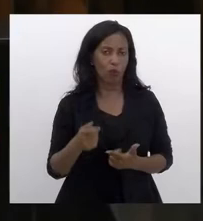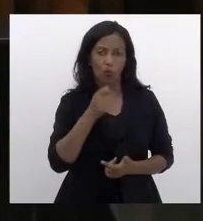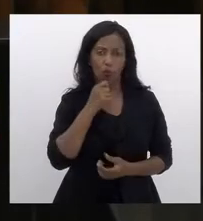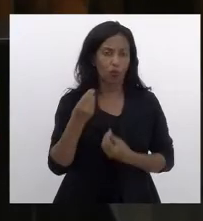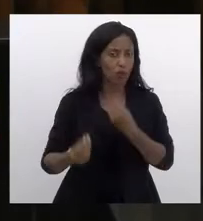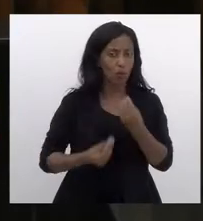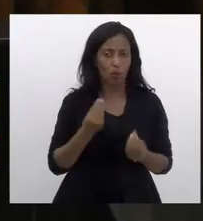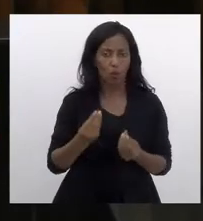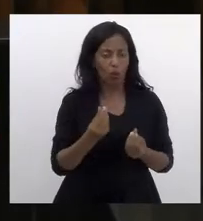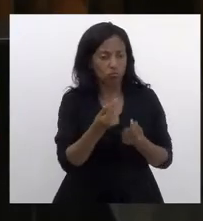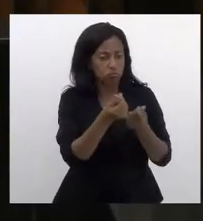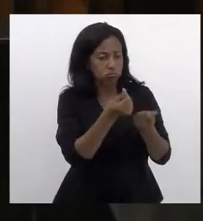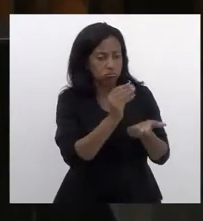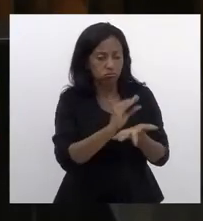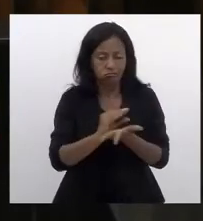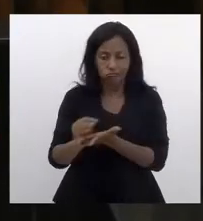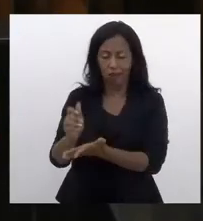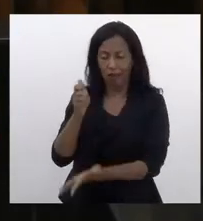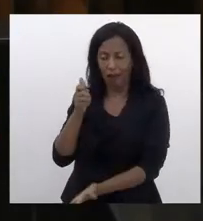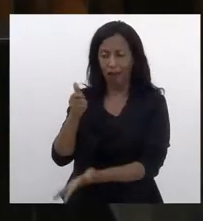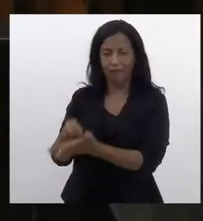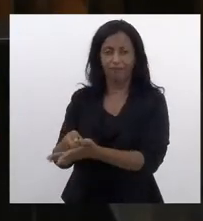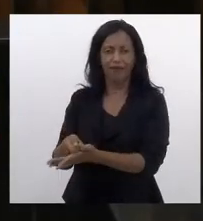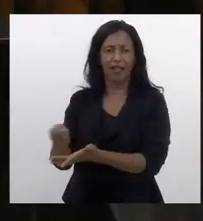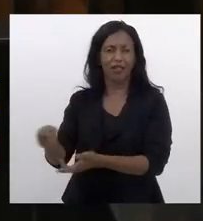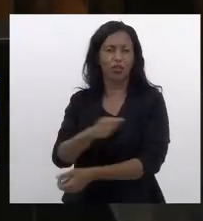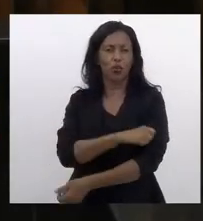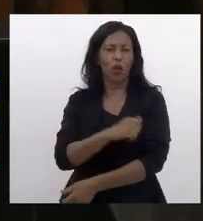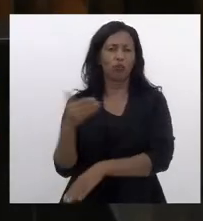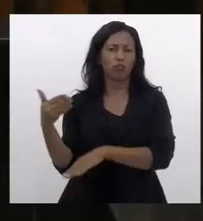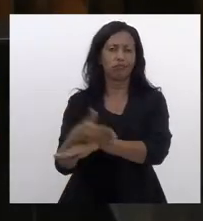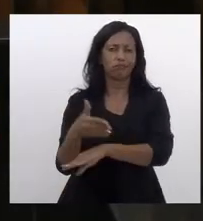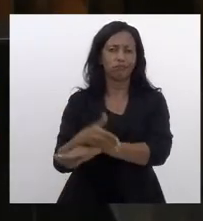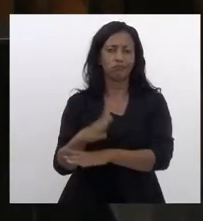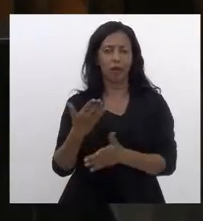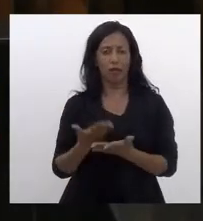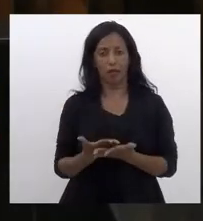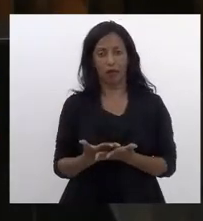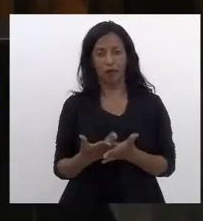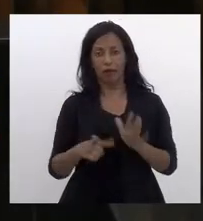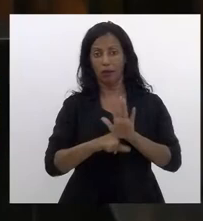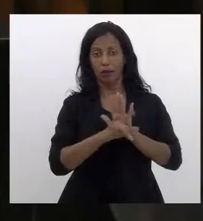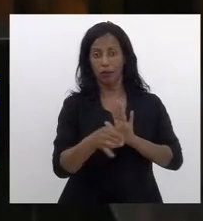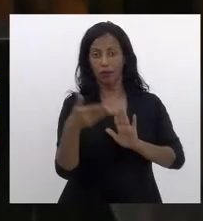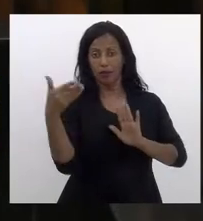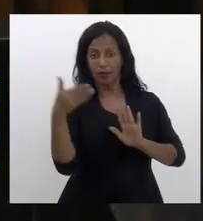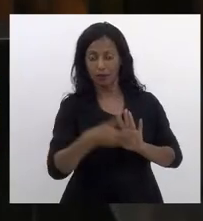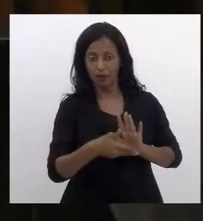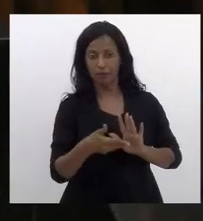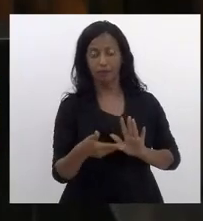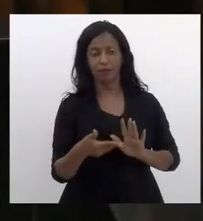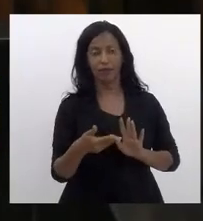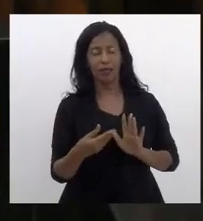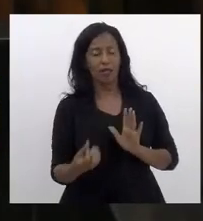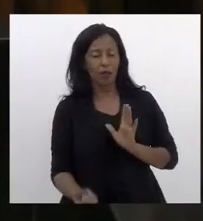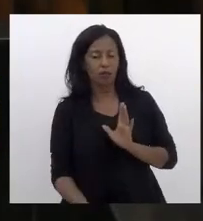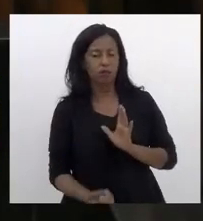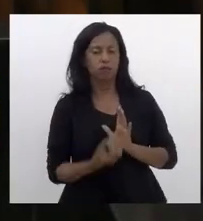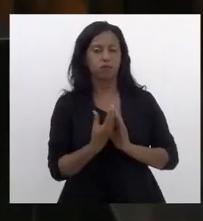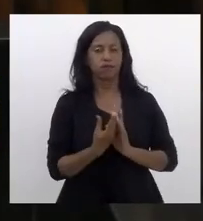não tem uma fonte de custeio para garantir essa passagem. Então, com essa lei, que é fruto,